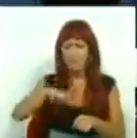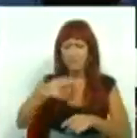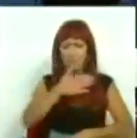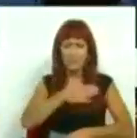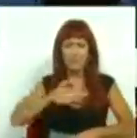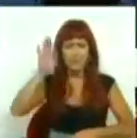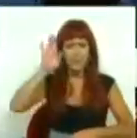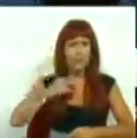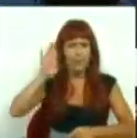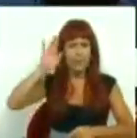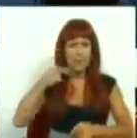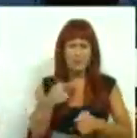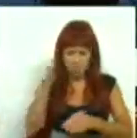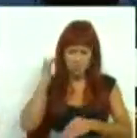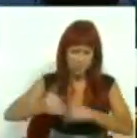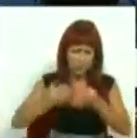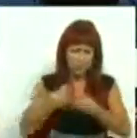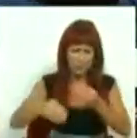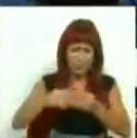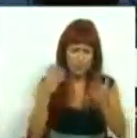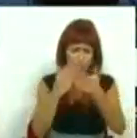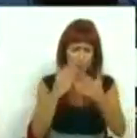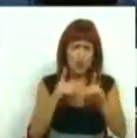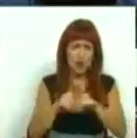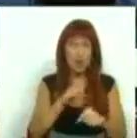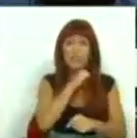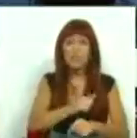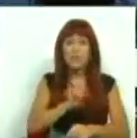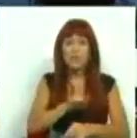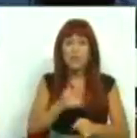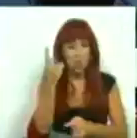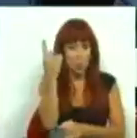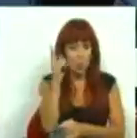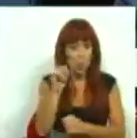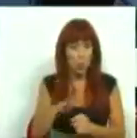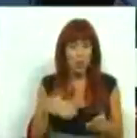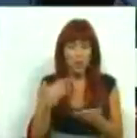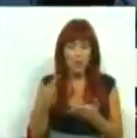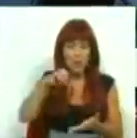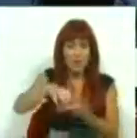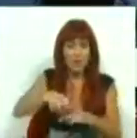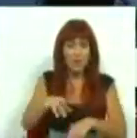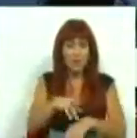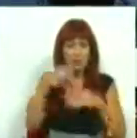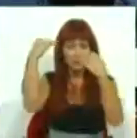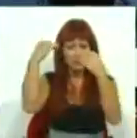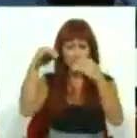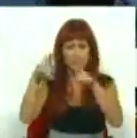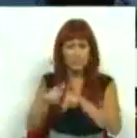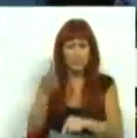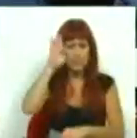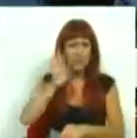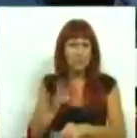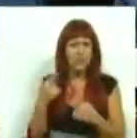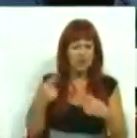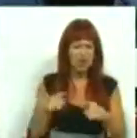militar, é sabido que estão em curso, adicionalmente, outros estudos de viabilidade. Um deles é para os estabelecimentos militares de ensino.